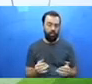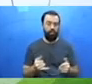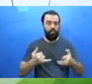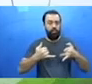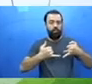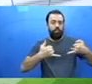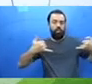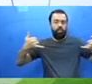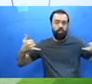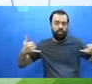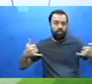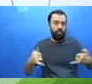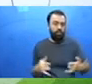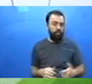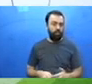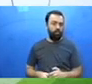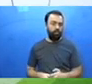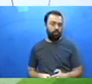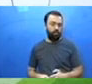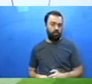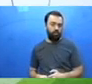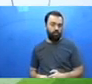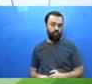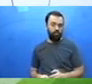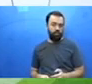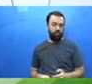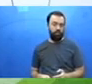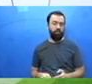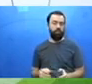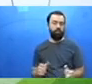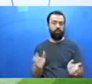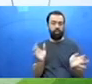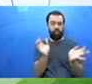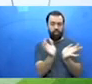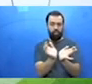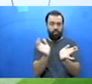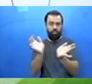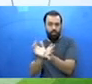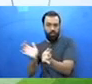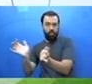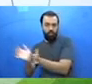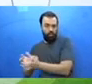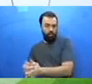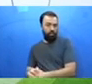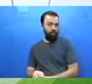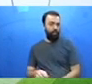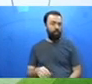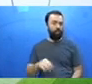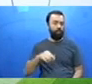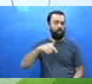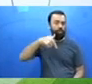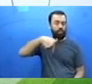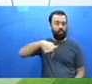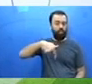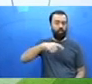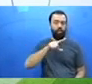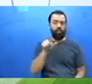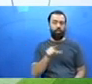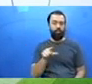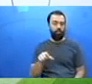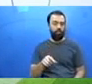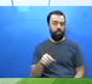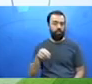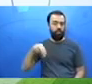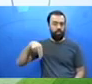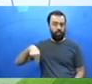reta numérica que tem os 3 conjuntos, tá? Naturais, inteiros e racionais.